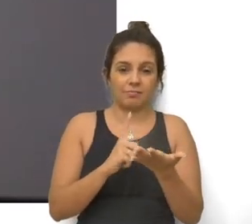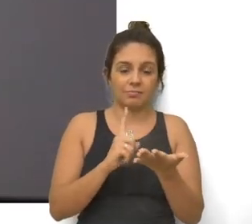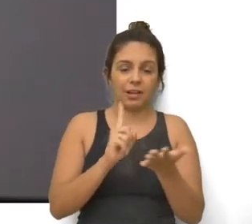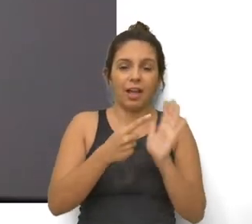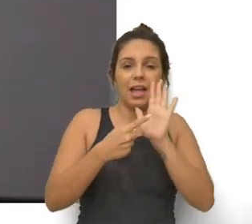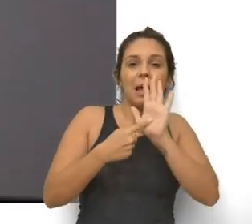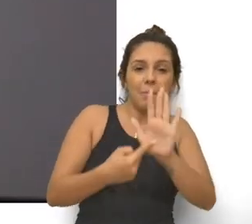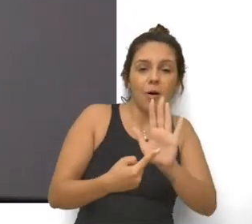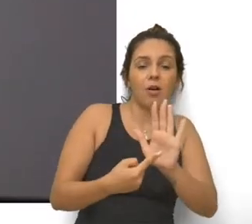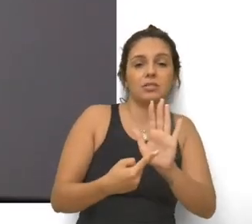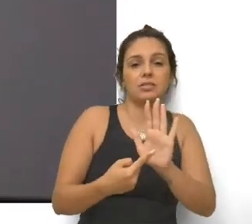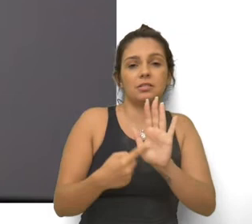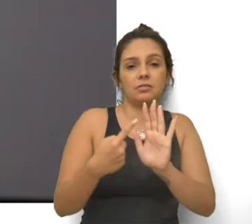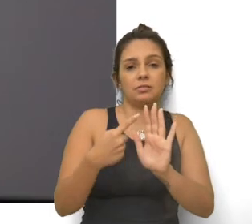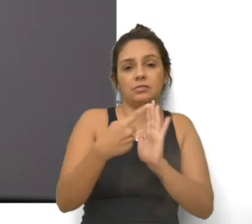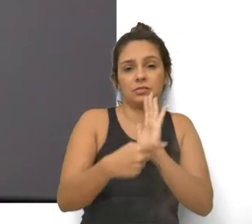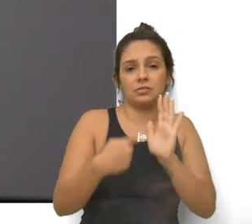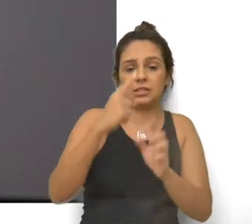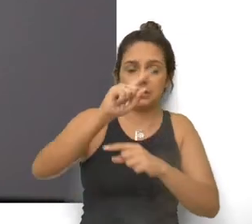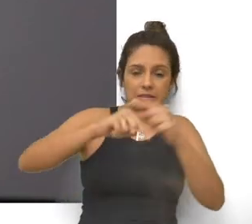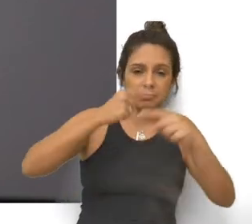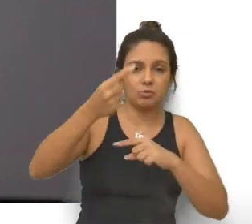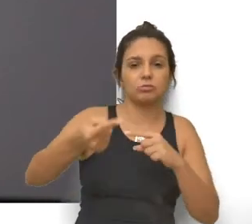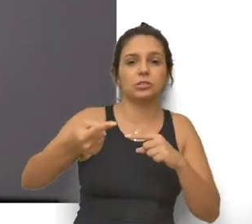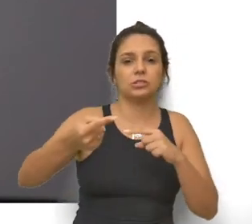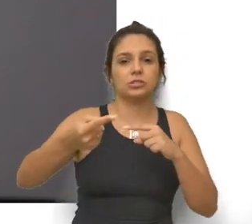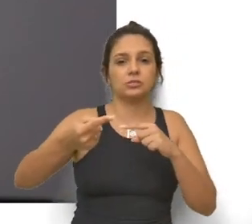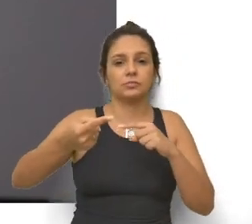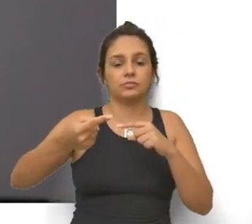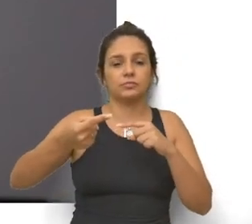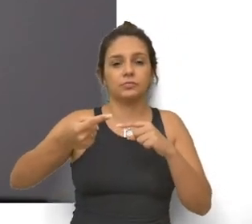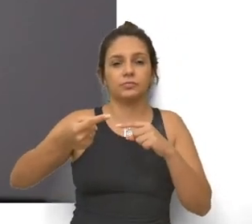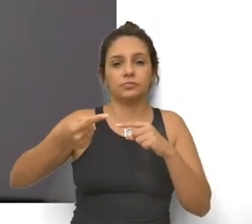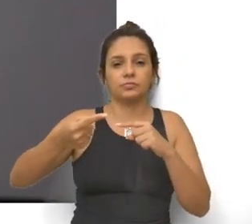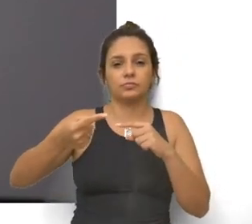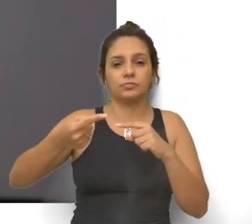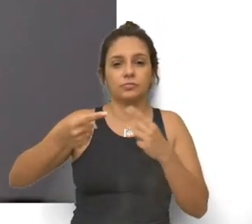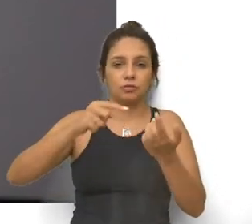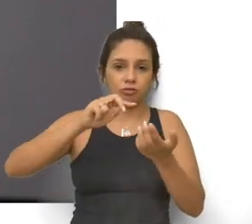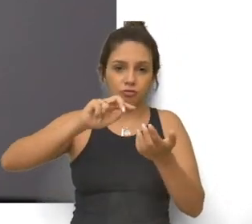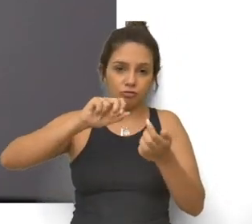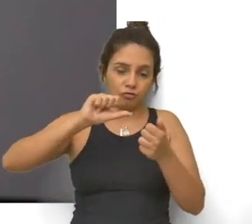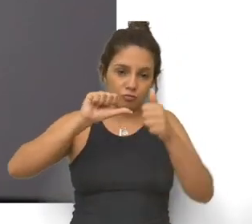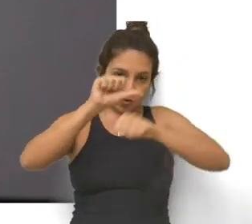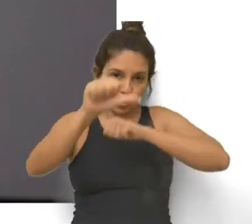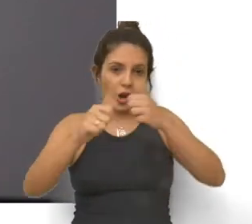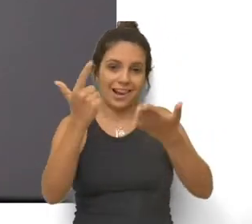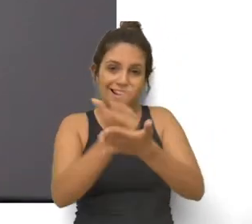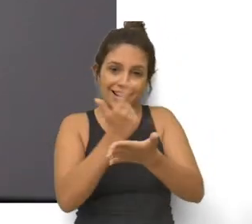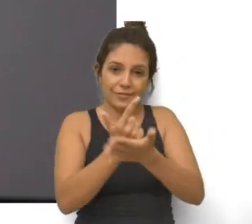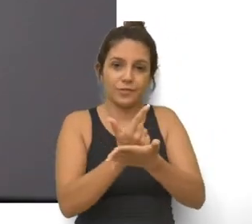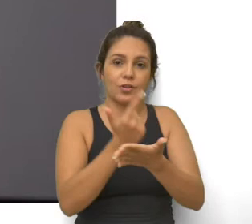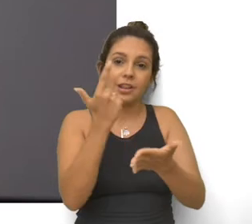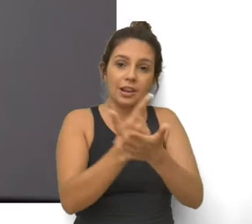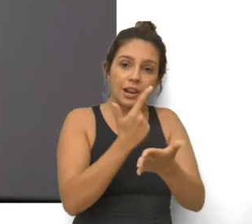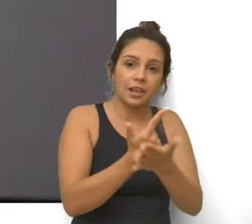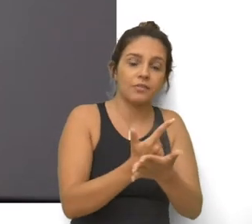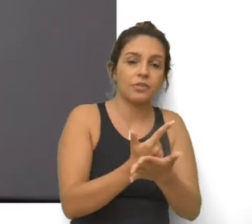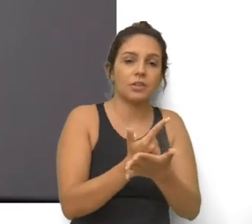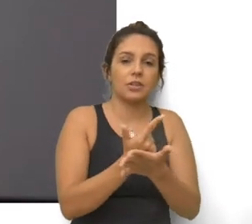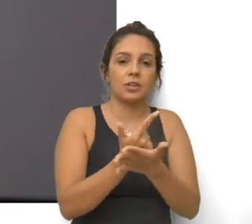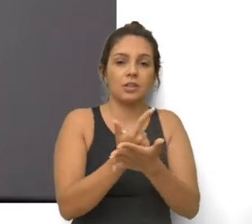né? E depois ele virou um livro, mas ele é o livro,